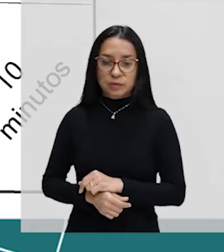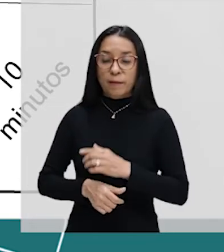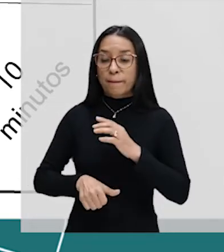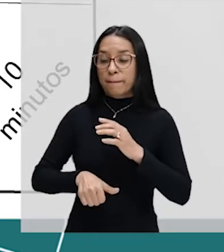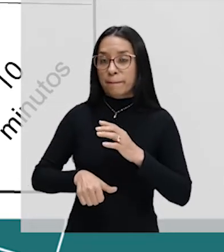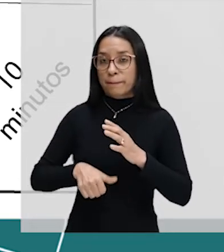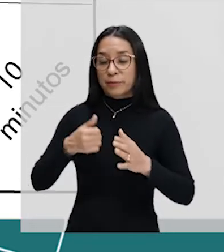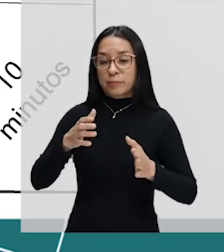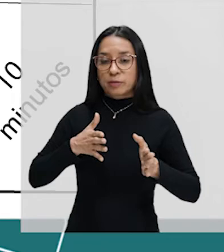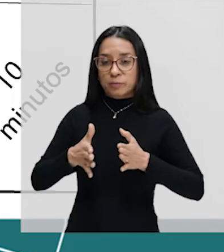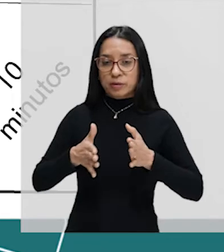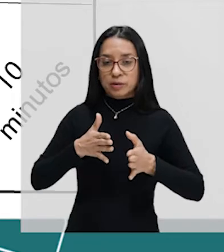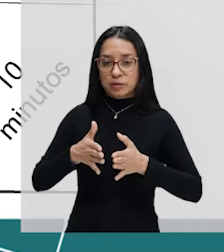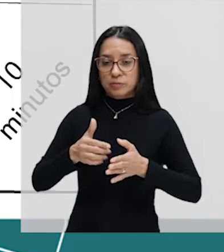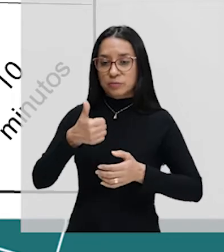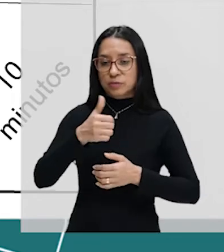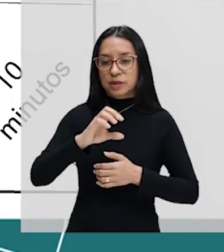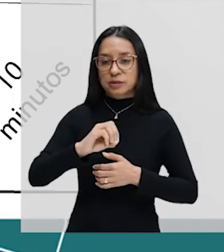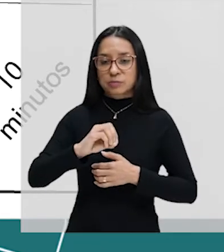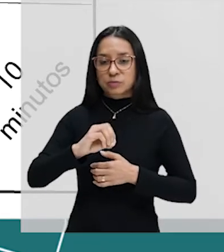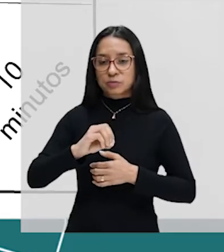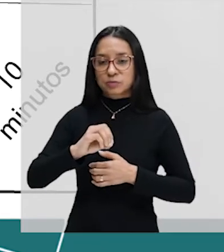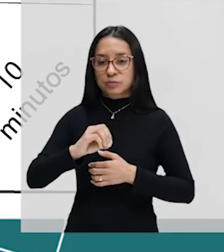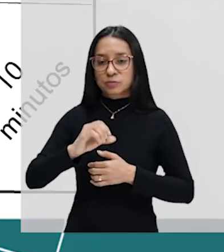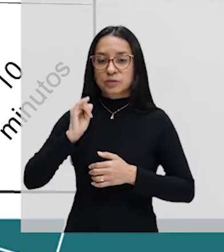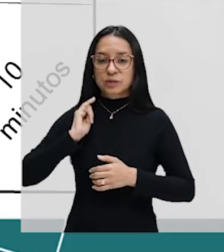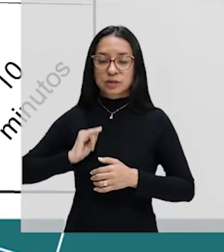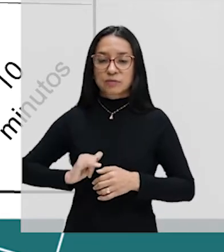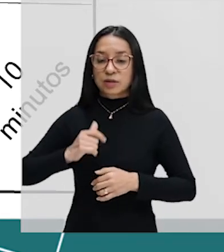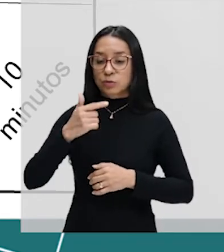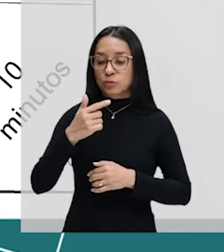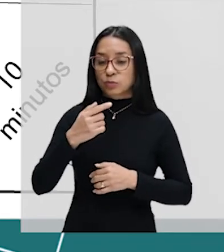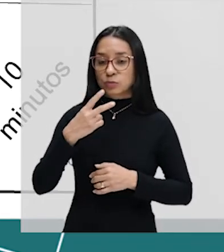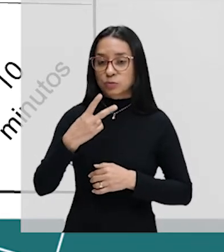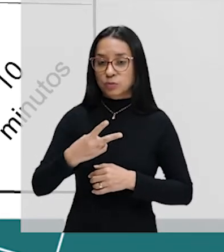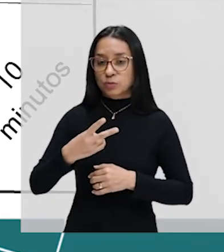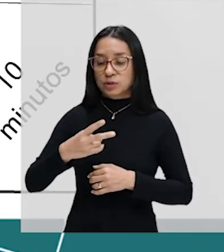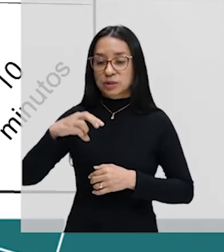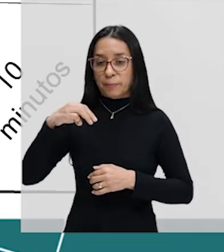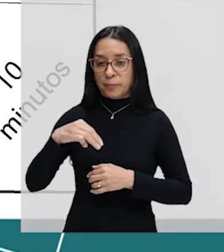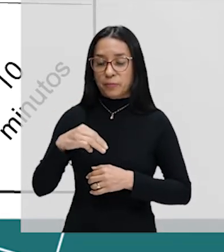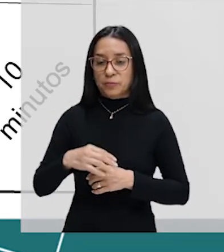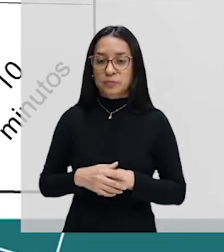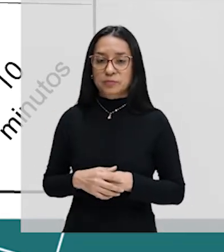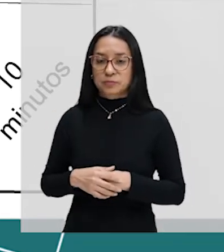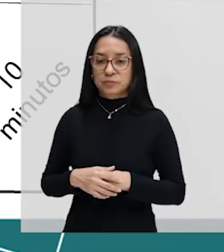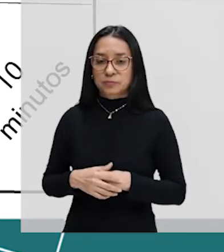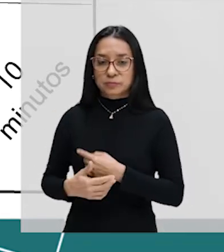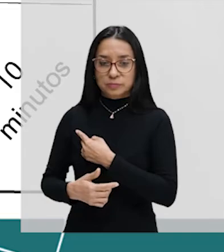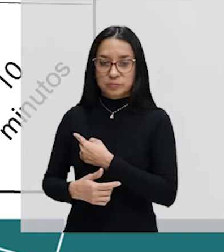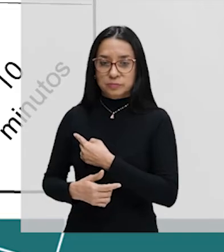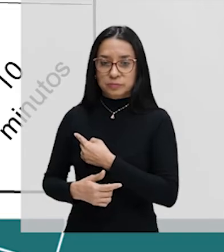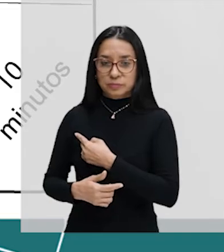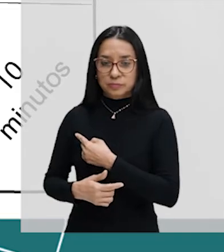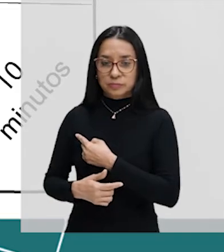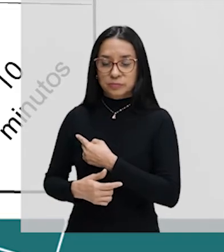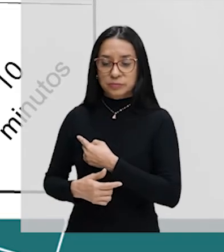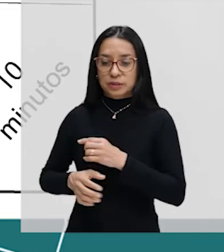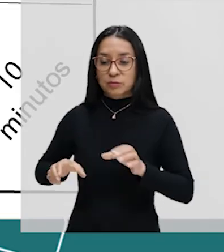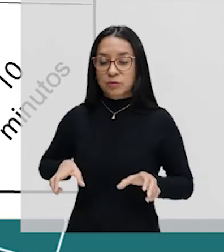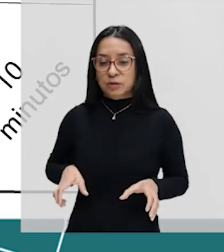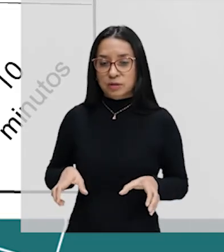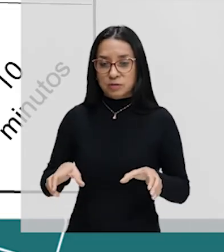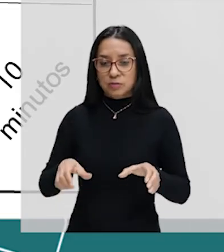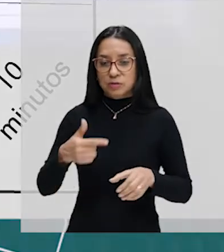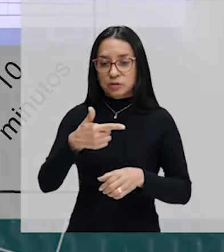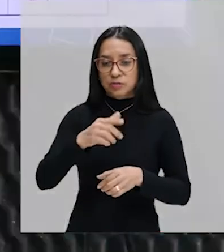período, 10 minutos, um intervalo de 2 minutos. Segundo período, 10 minutos. Aqui no cadeira de roda são 20 minutos. No